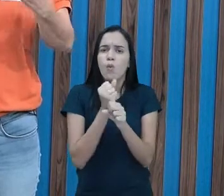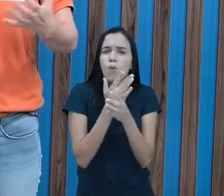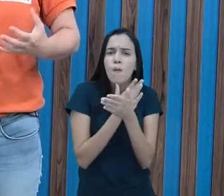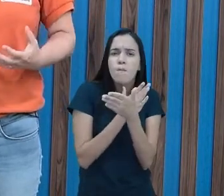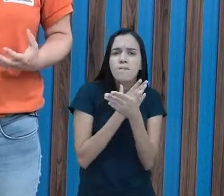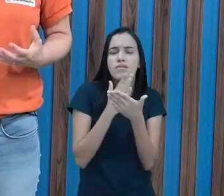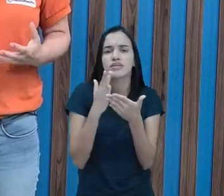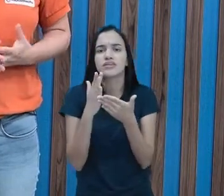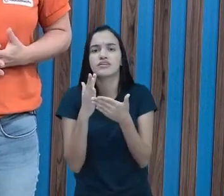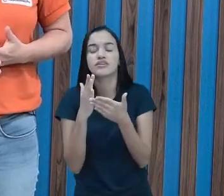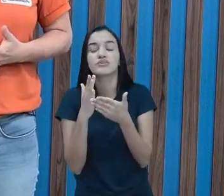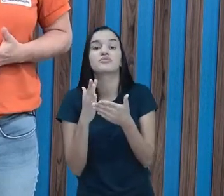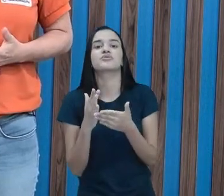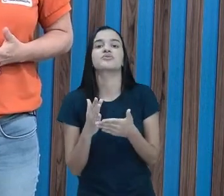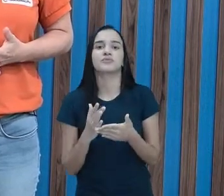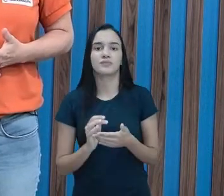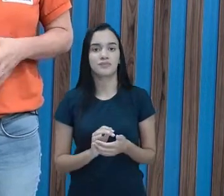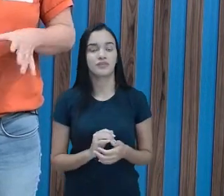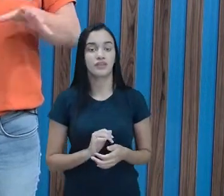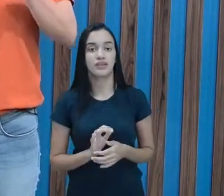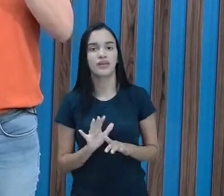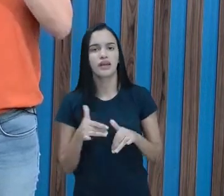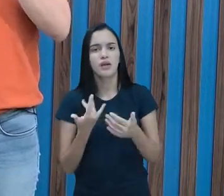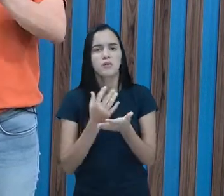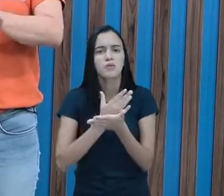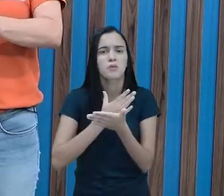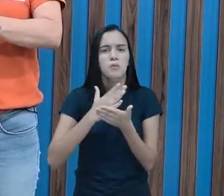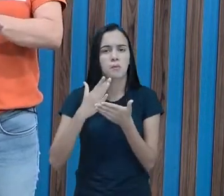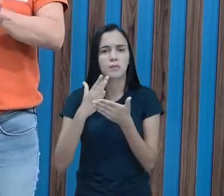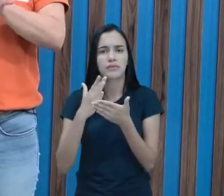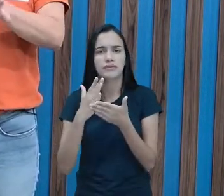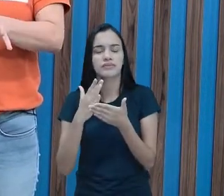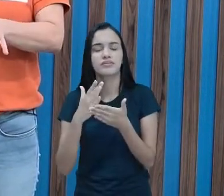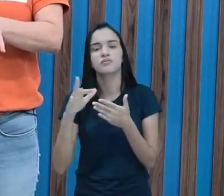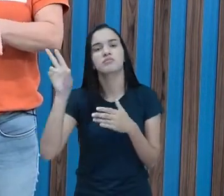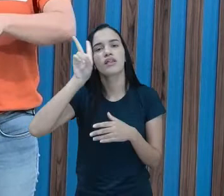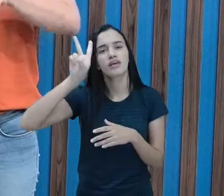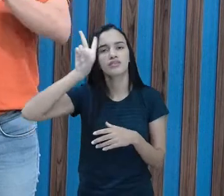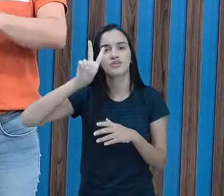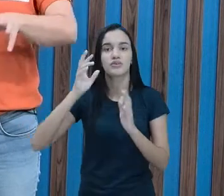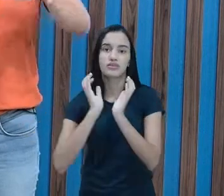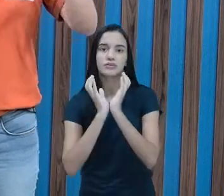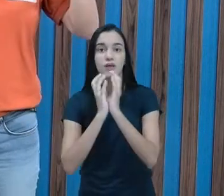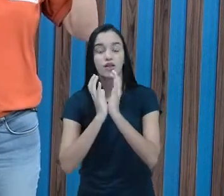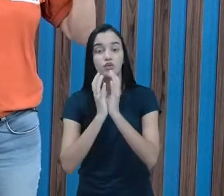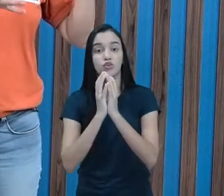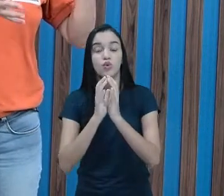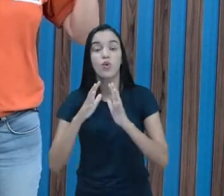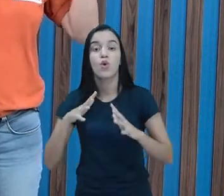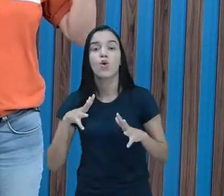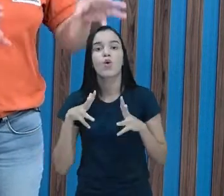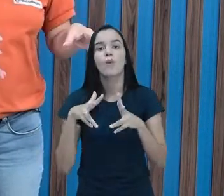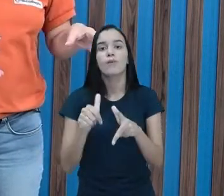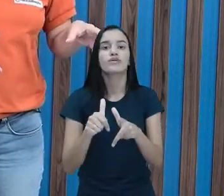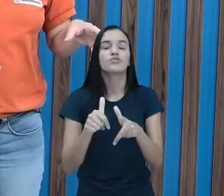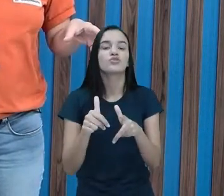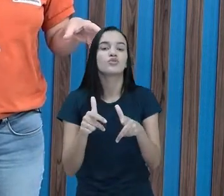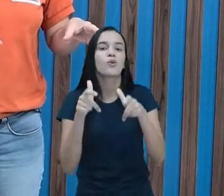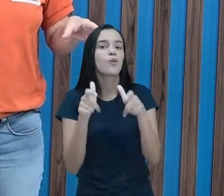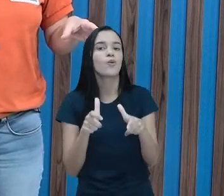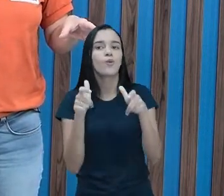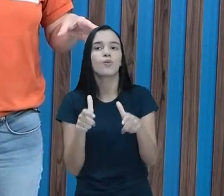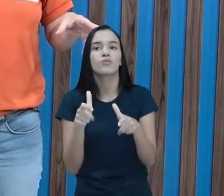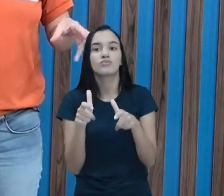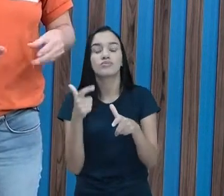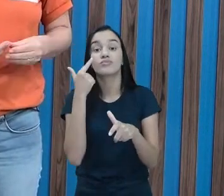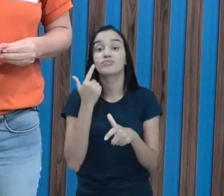Isabela, Nuala e todo mundo que está ligadinho aí com a gente, no início da história de Recife, tudo começou com um porto. Pois